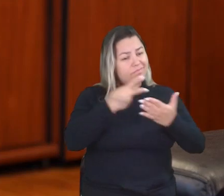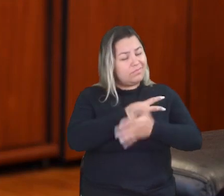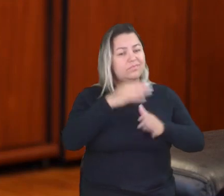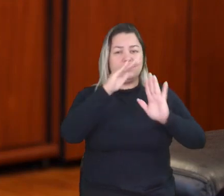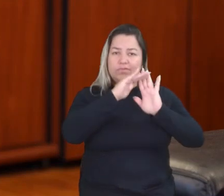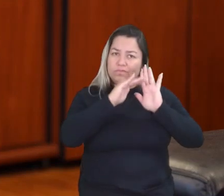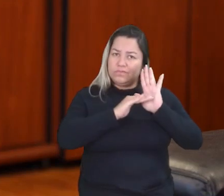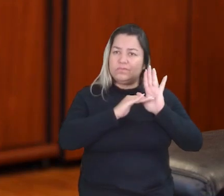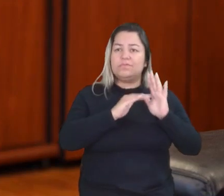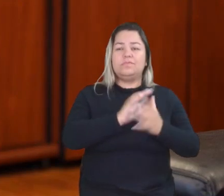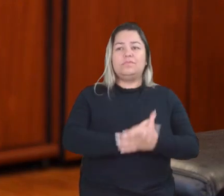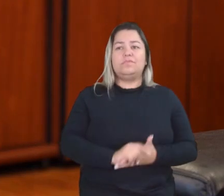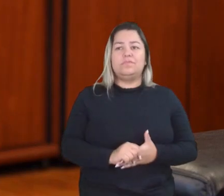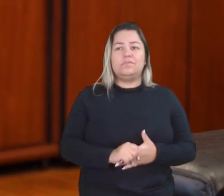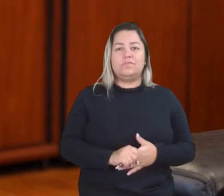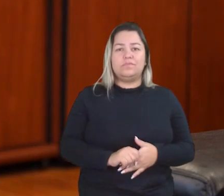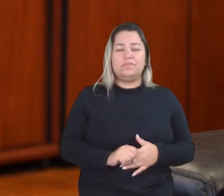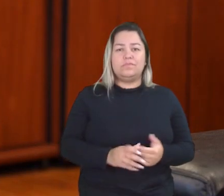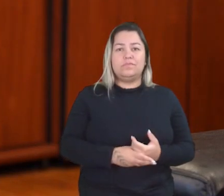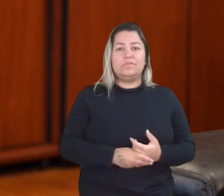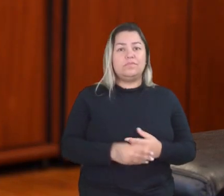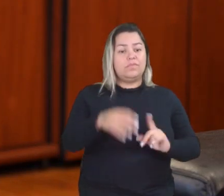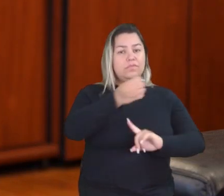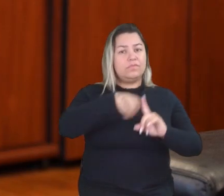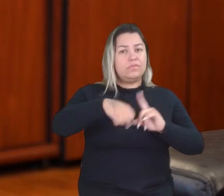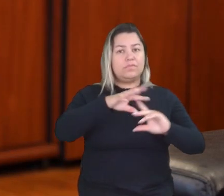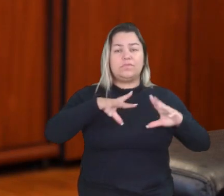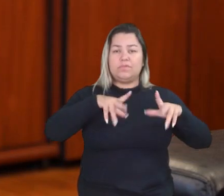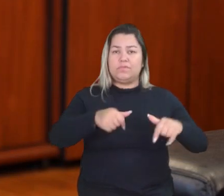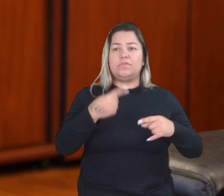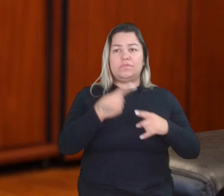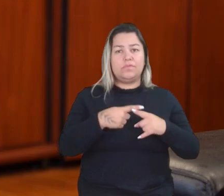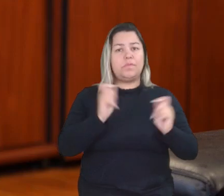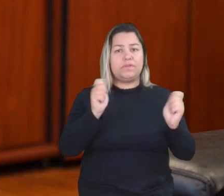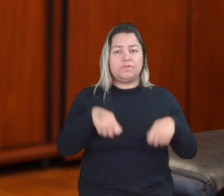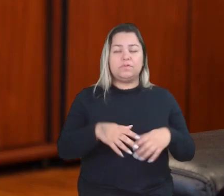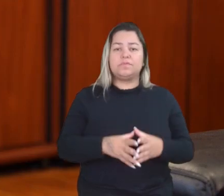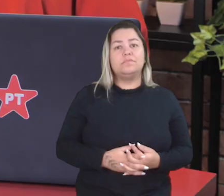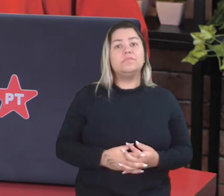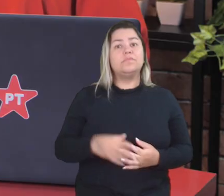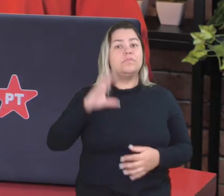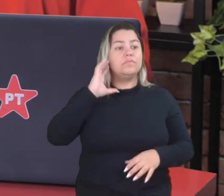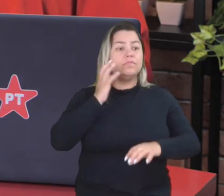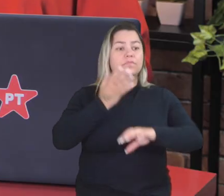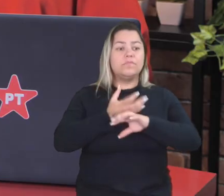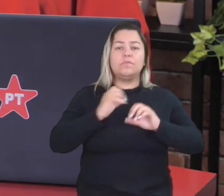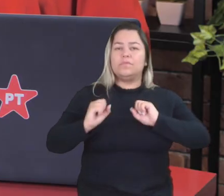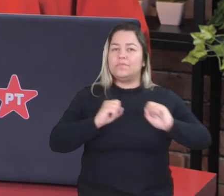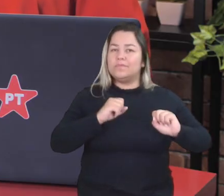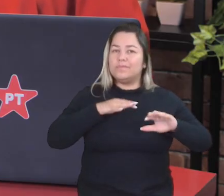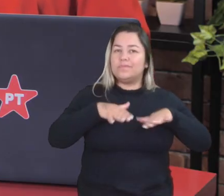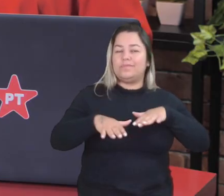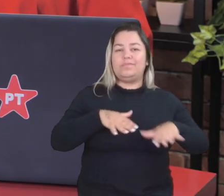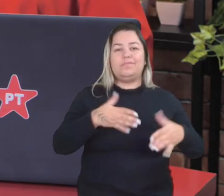também sempre pautando esse letramento na sociedade como um todo, porque é algo que a gente precisa. O podcast